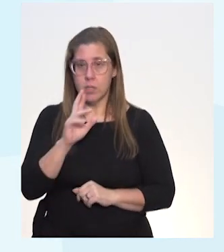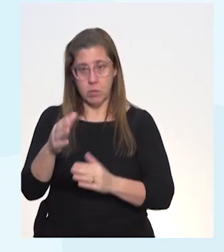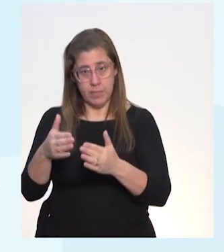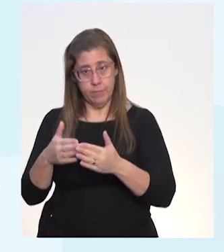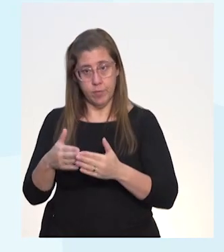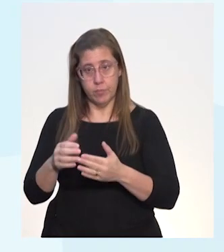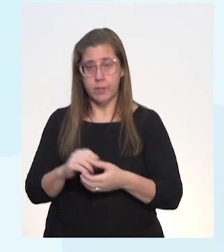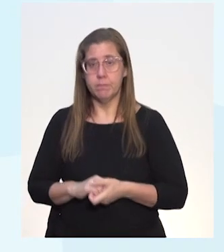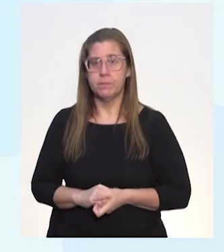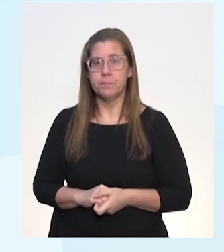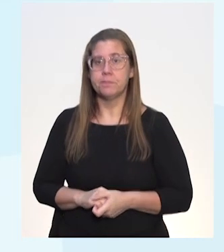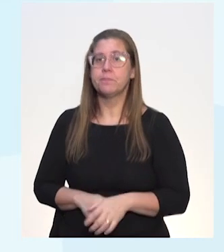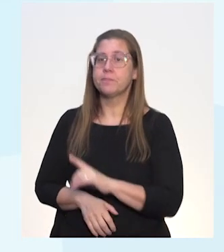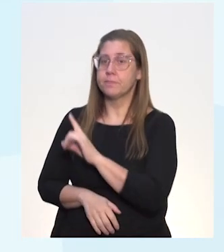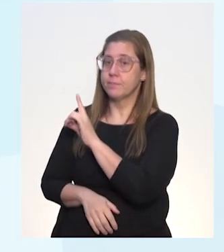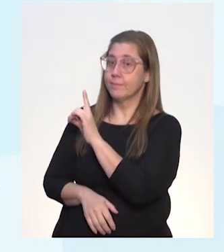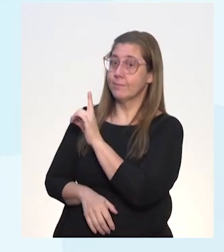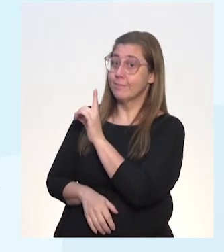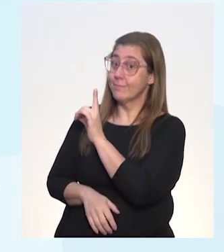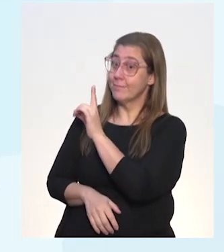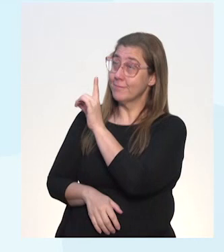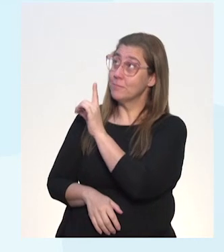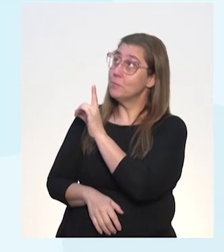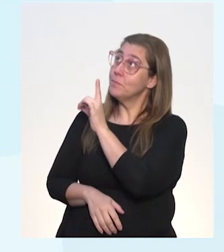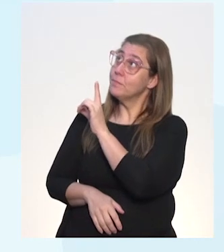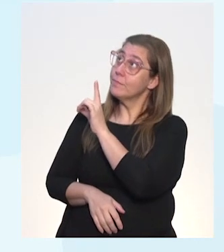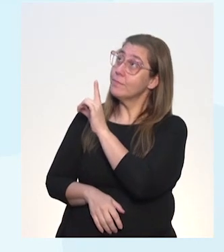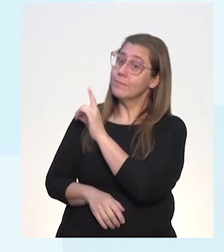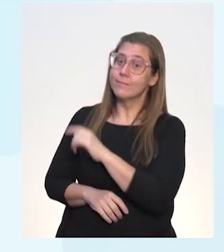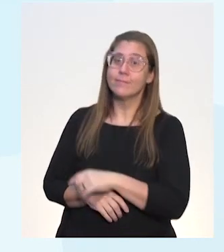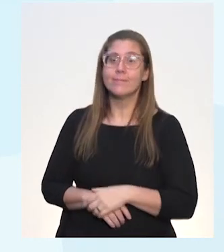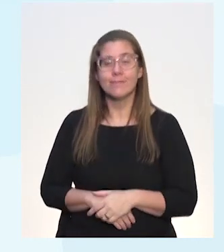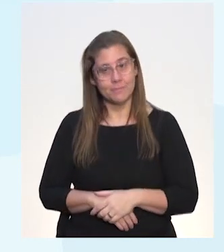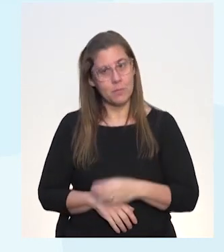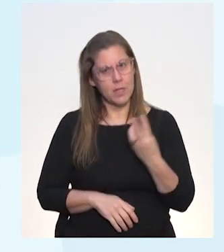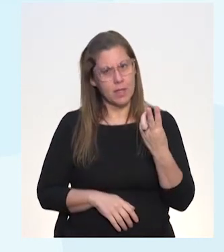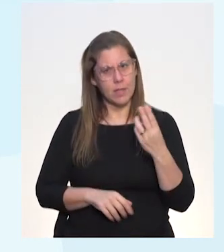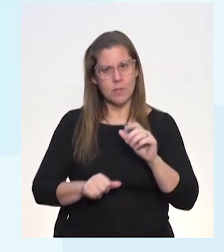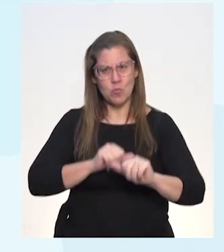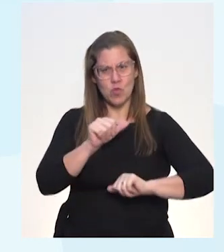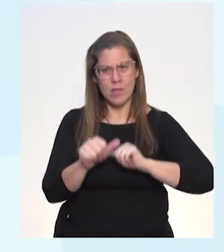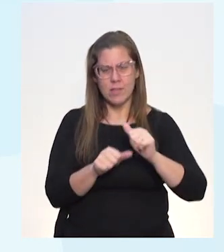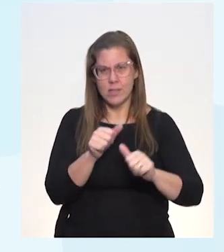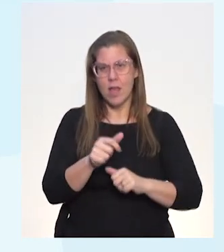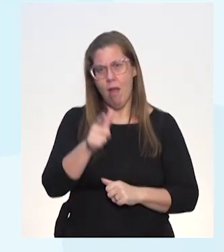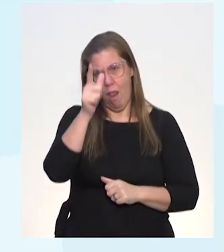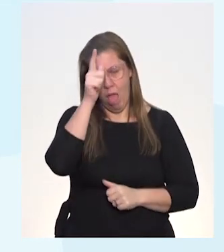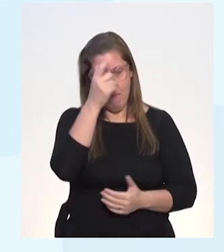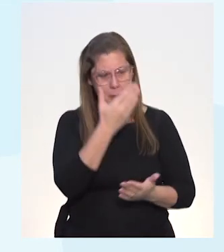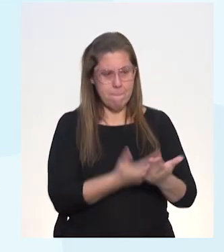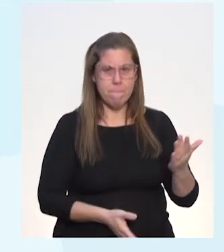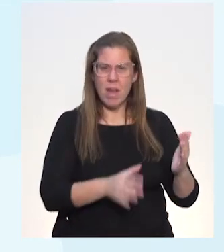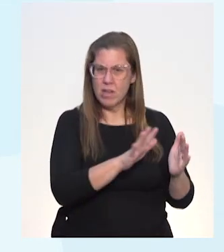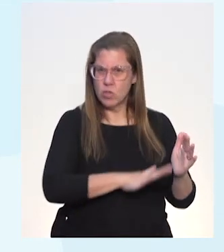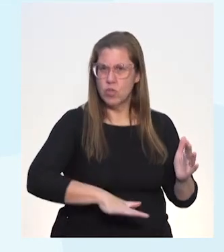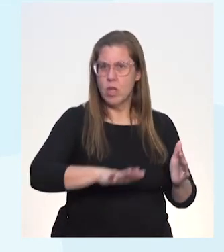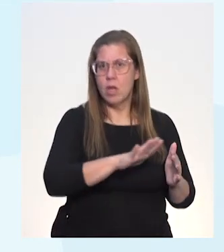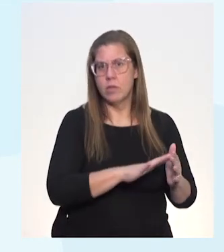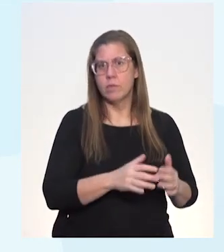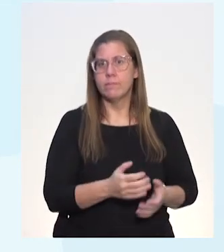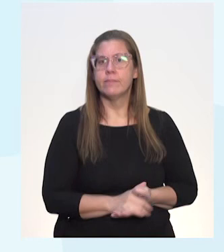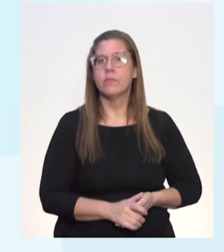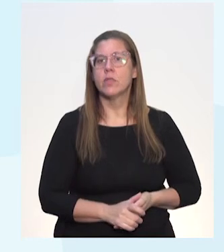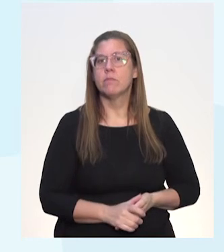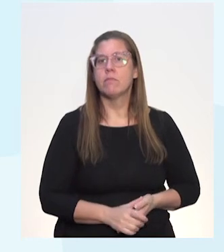gentileza? Né? Vamos identificar 3 grandes mudanças. A Alemanha perde o território, fim do